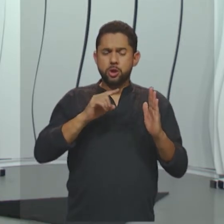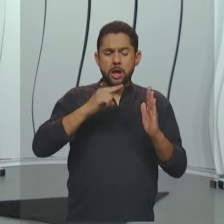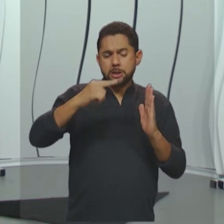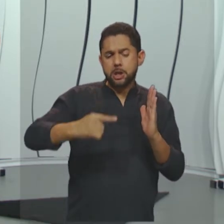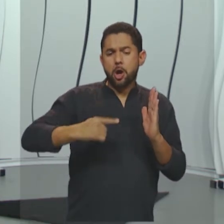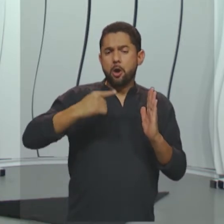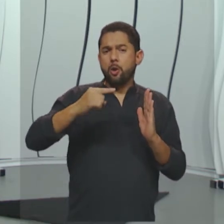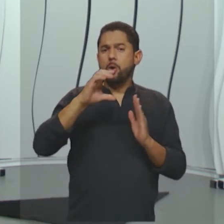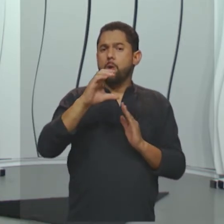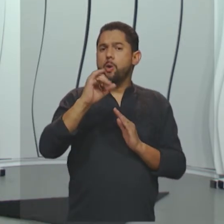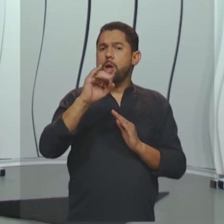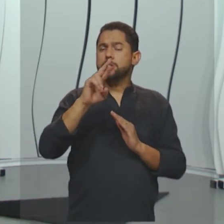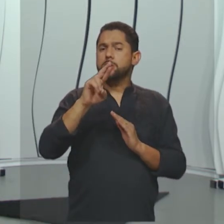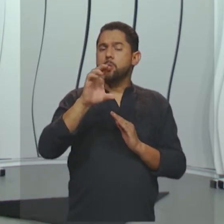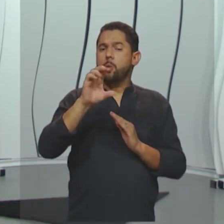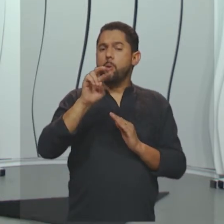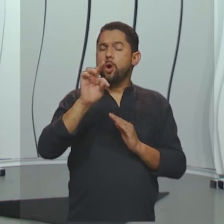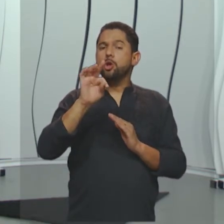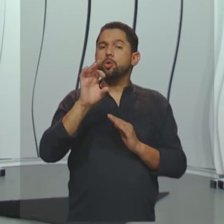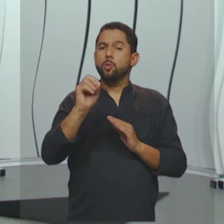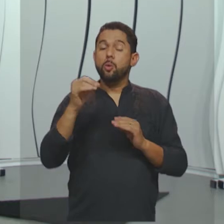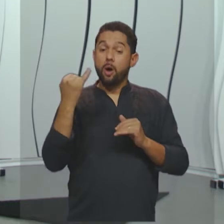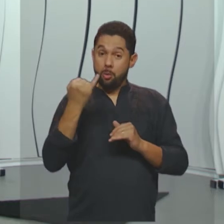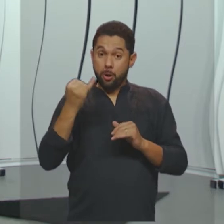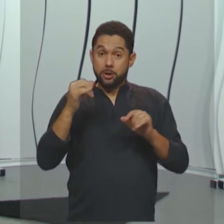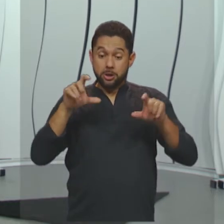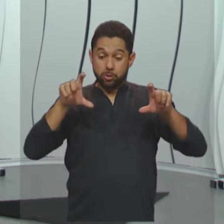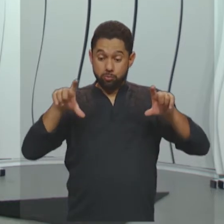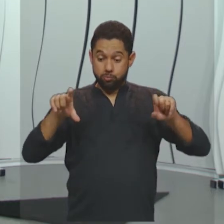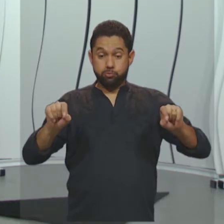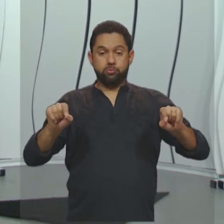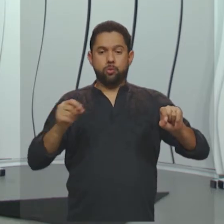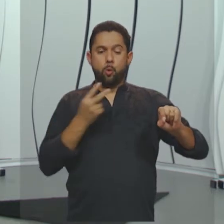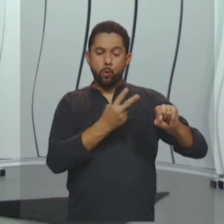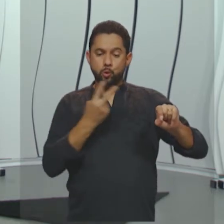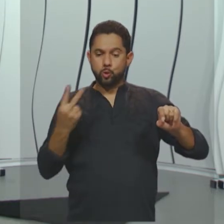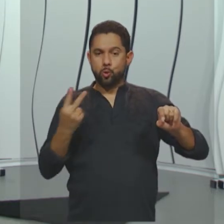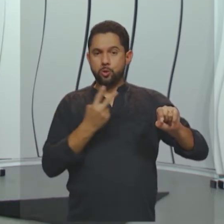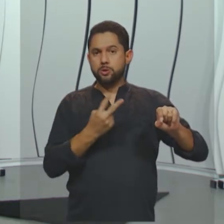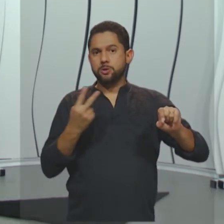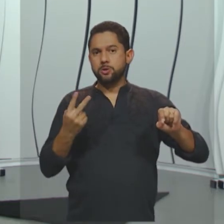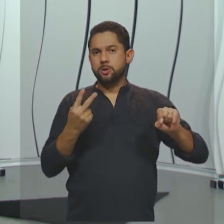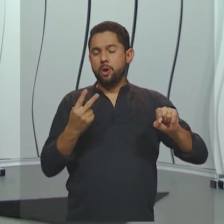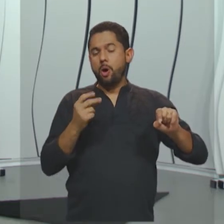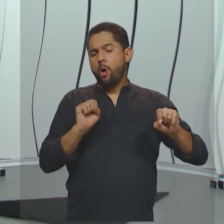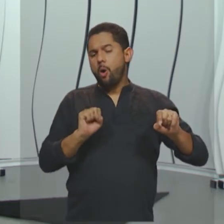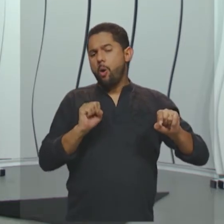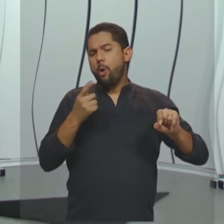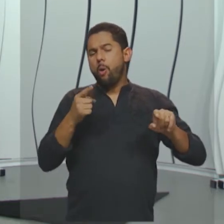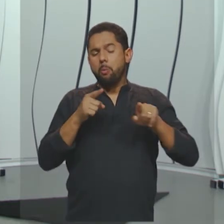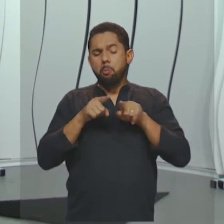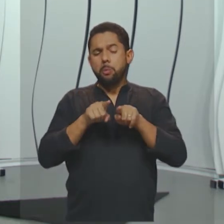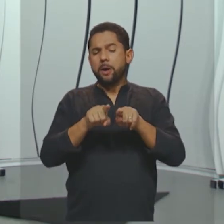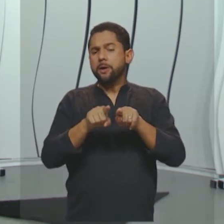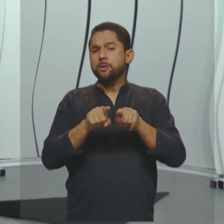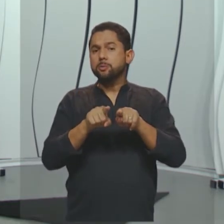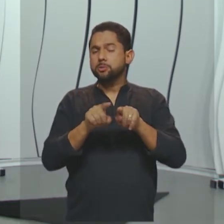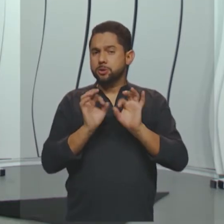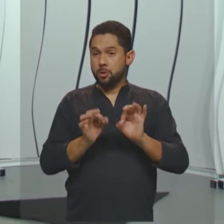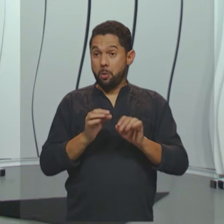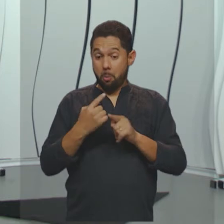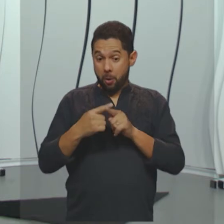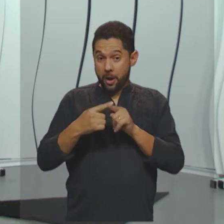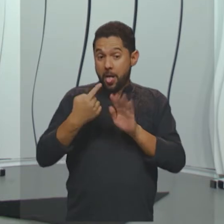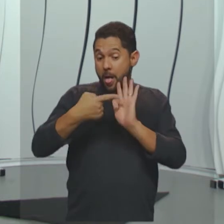necessário ligá-lo em paralelo com aquele trecho que a gente está medindo. Por que em paralelo? Quando a gente viu a associação em